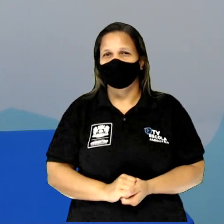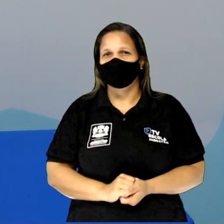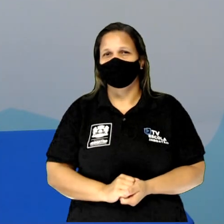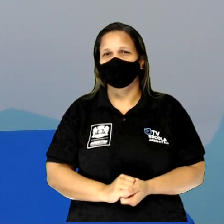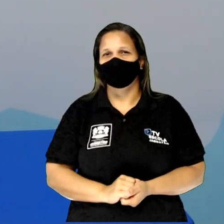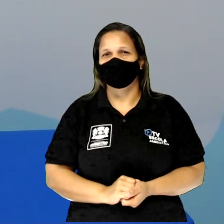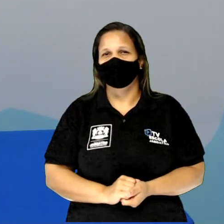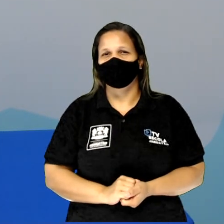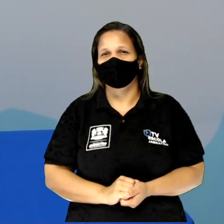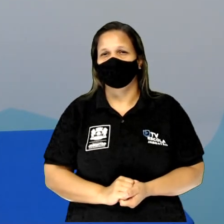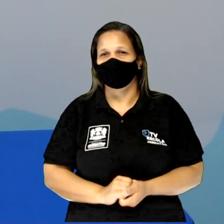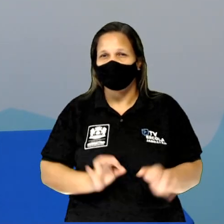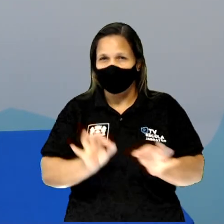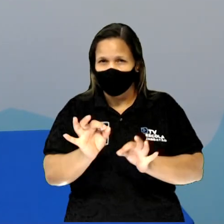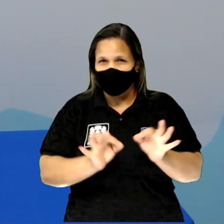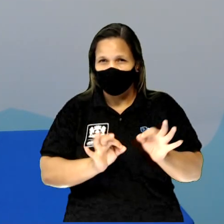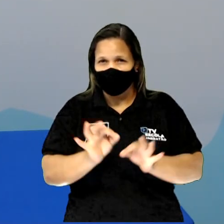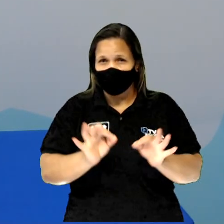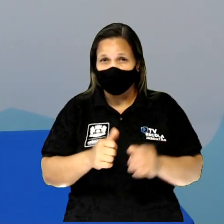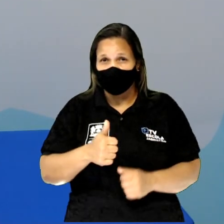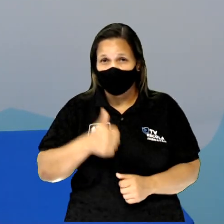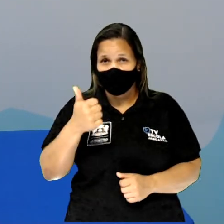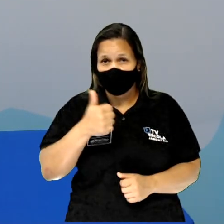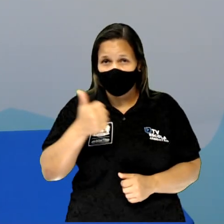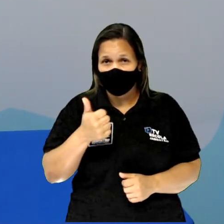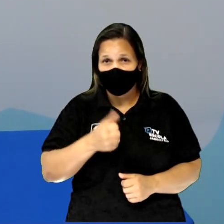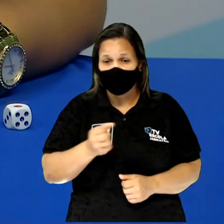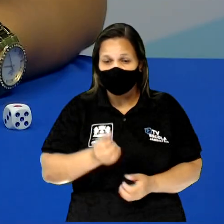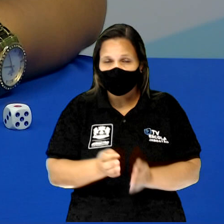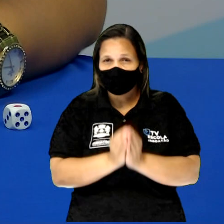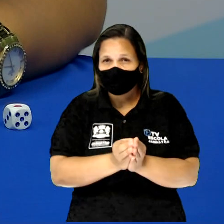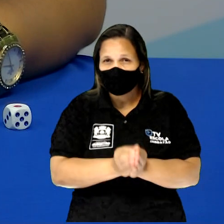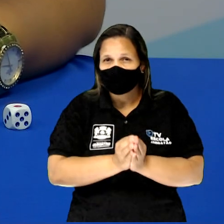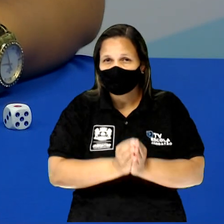vamos aqui organizando primeira jogada